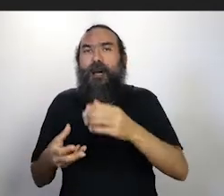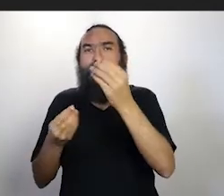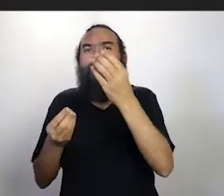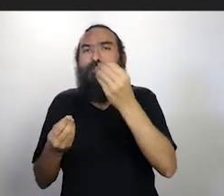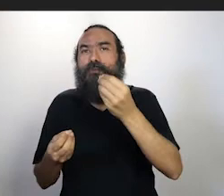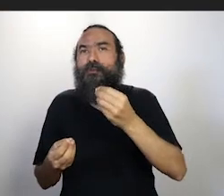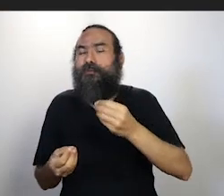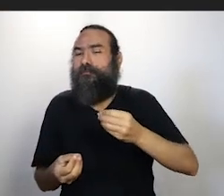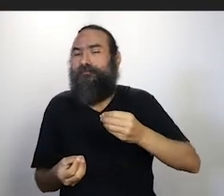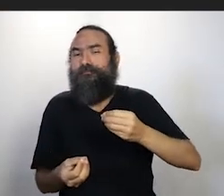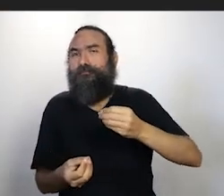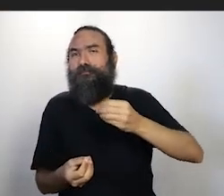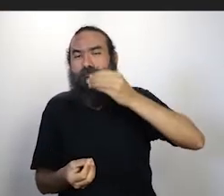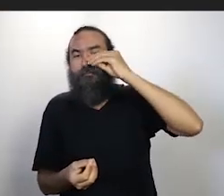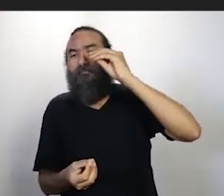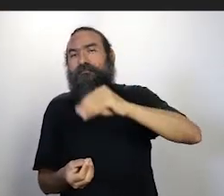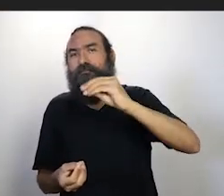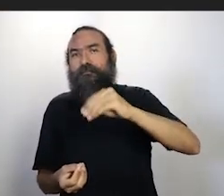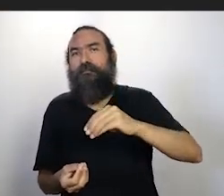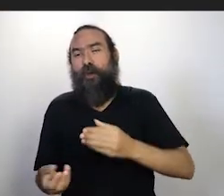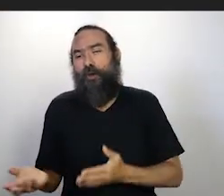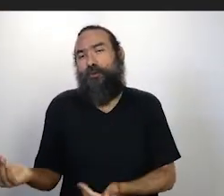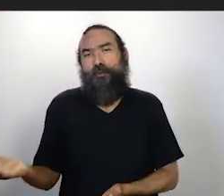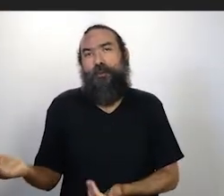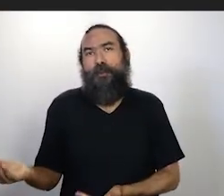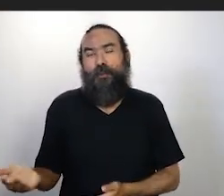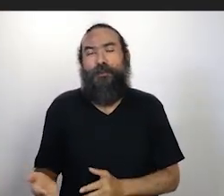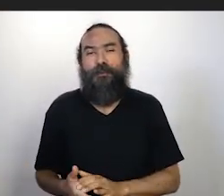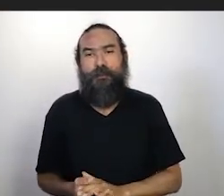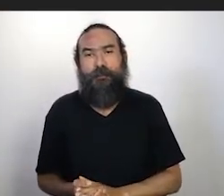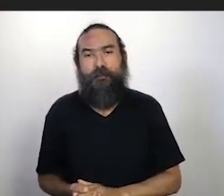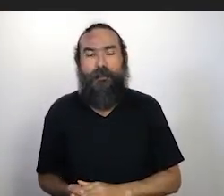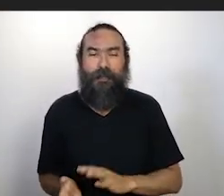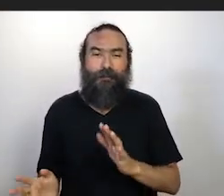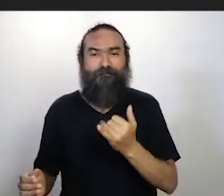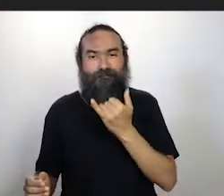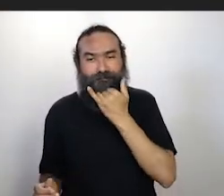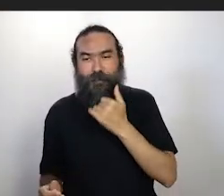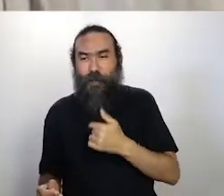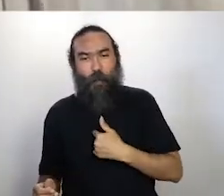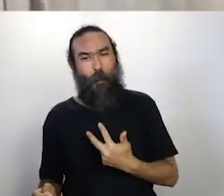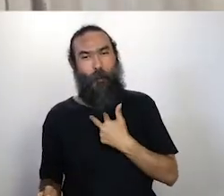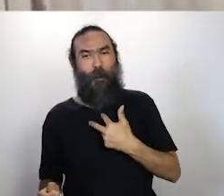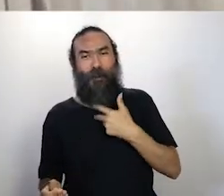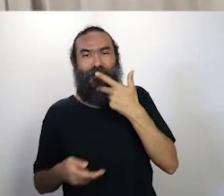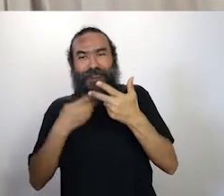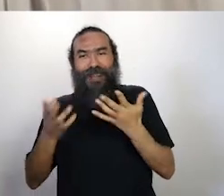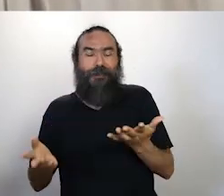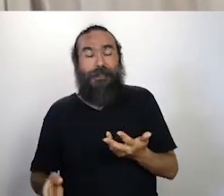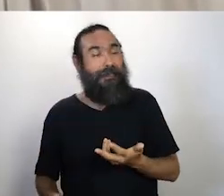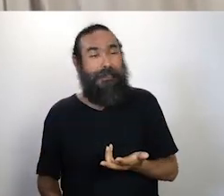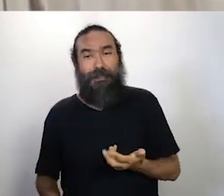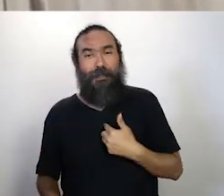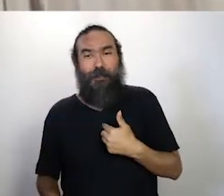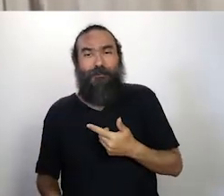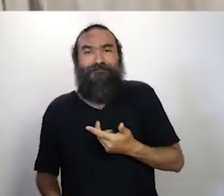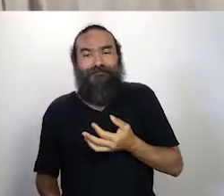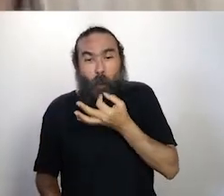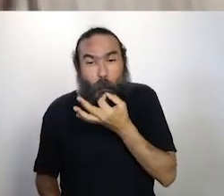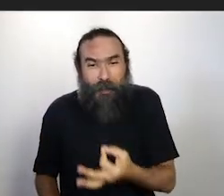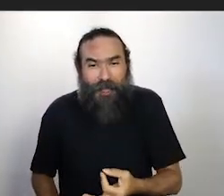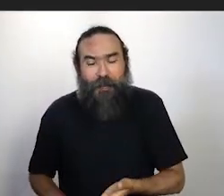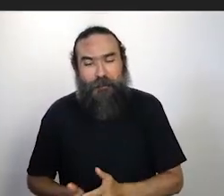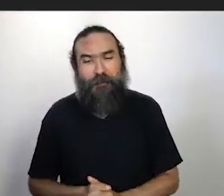questão indígena também. Então, assim, eu deveria mediar, não comentar, mas eu não posso me calar. Passando para a